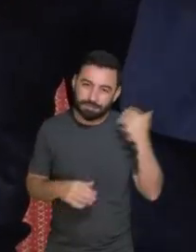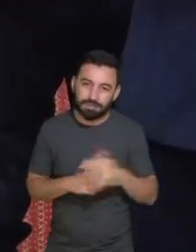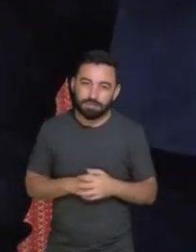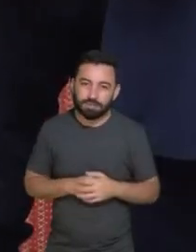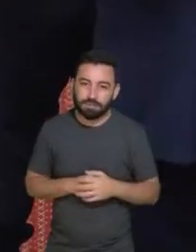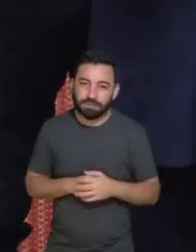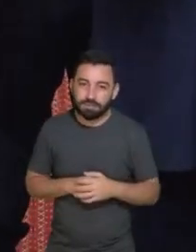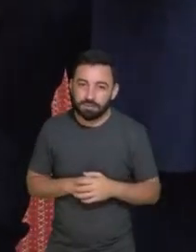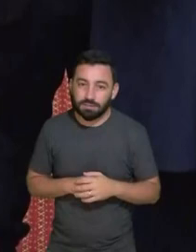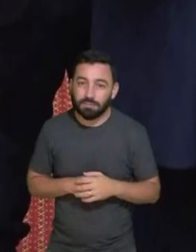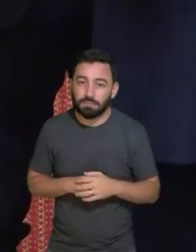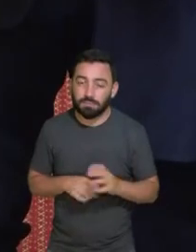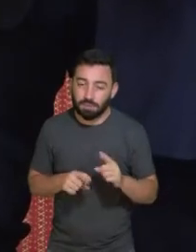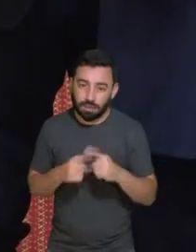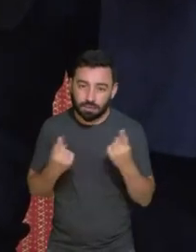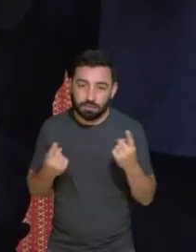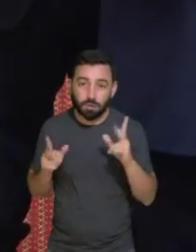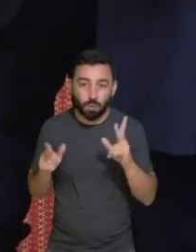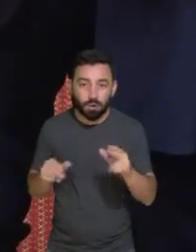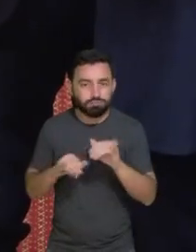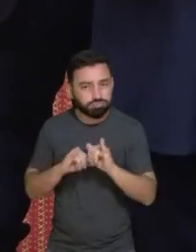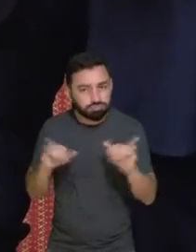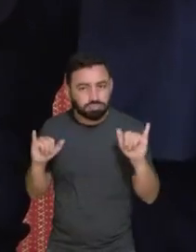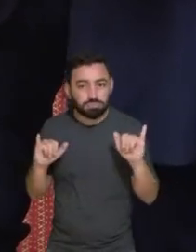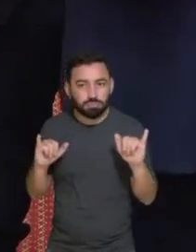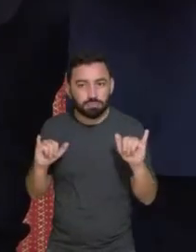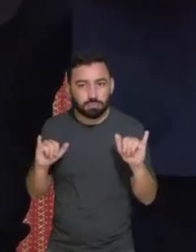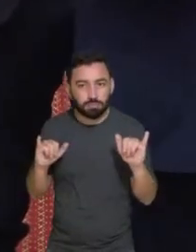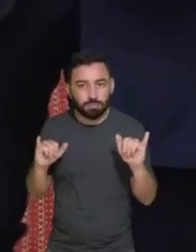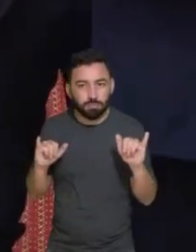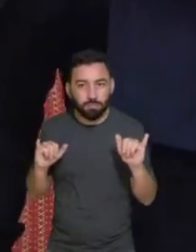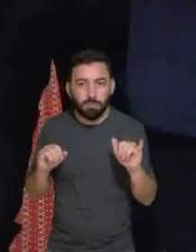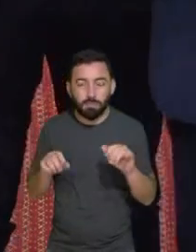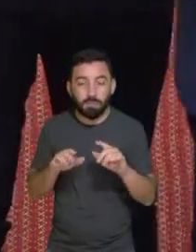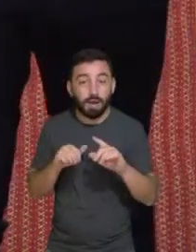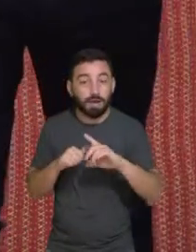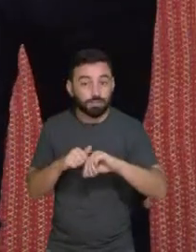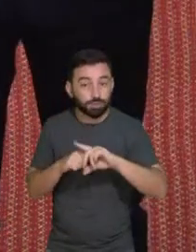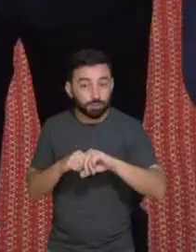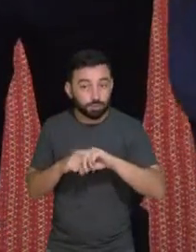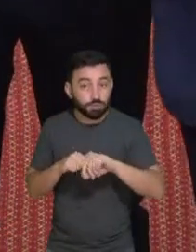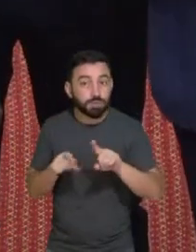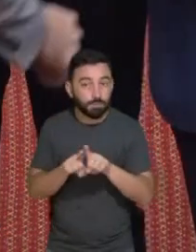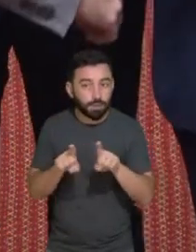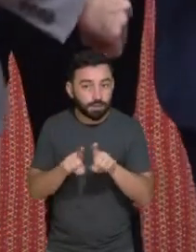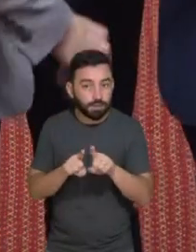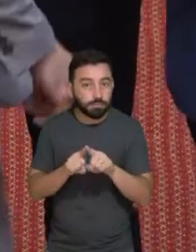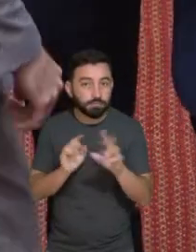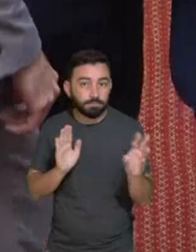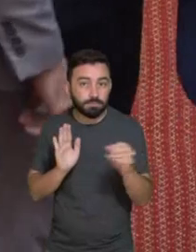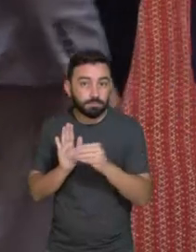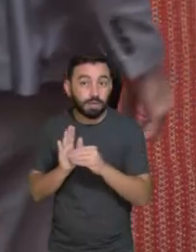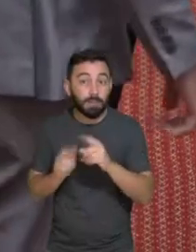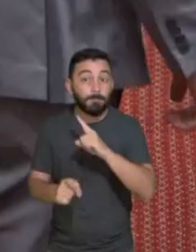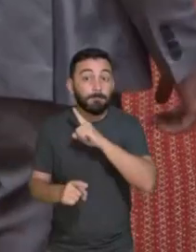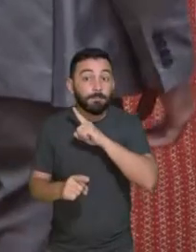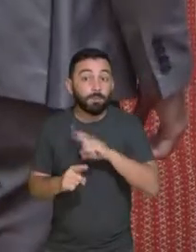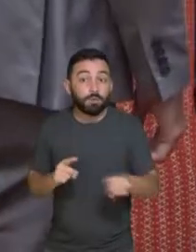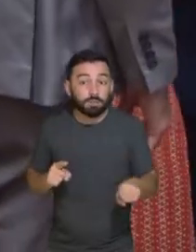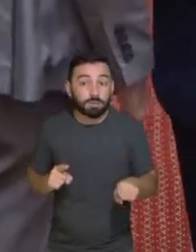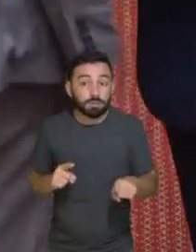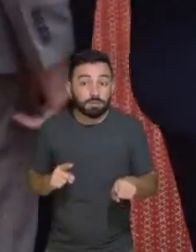mas como o próprio enunciado coloca, e o artigo único coloca também, que é proibição